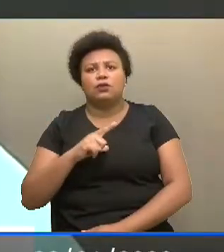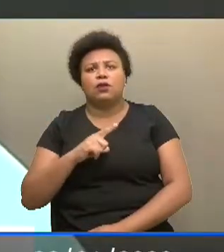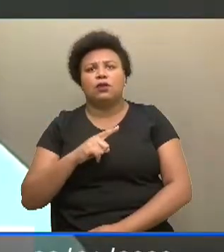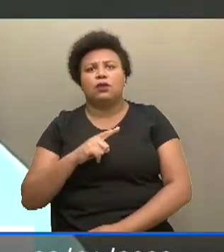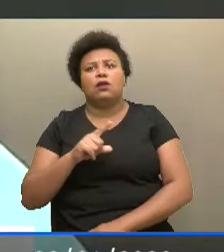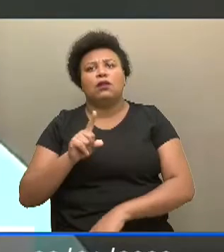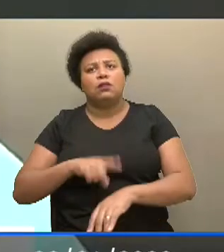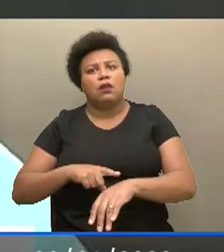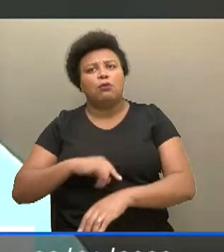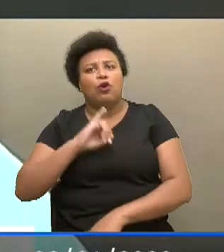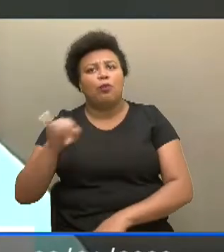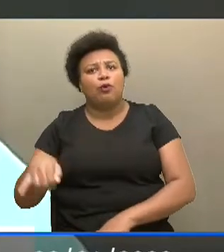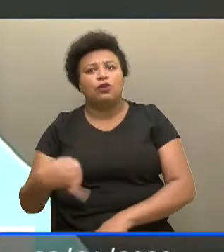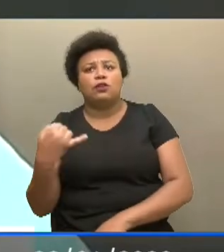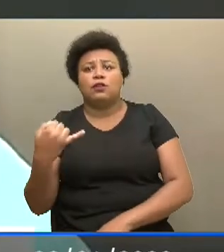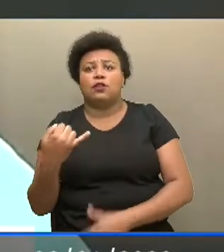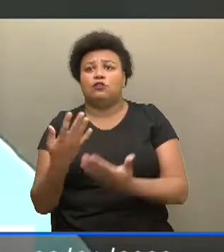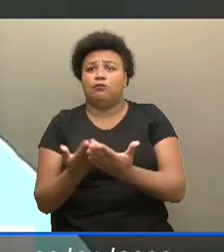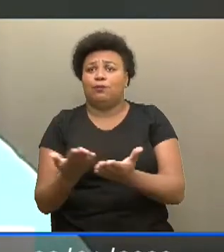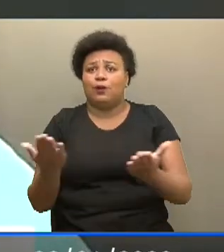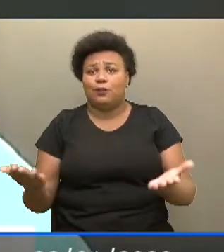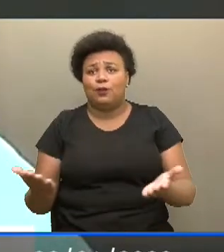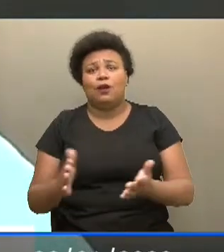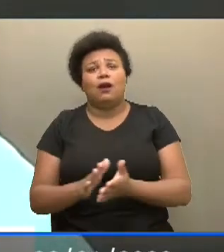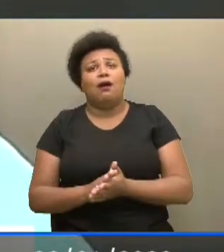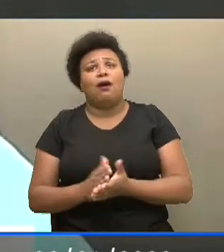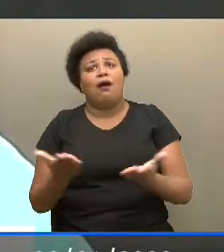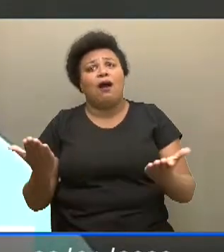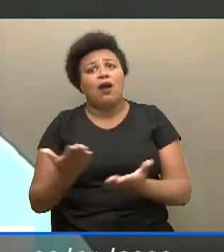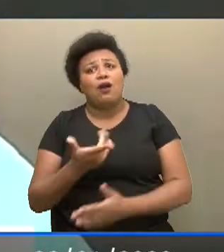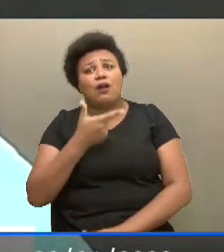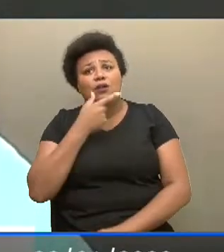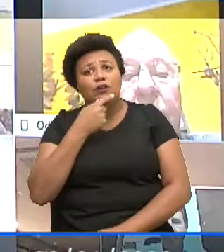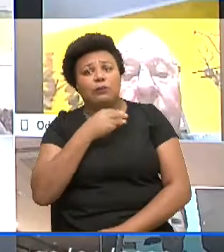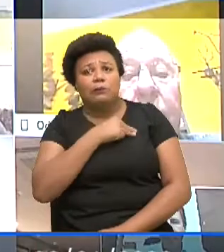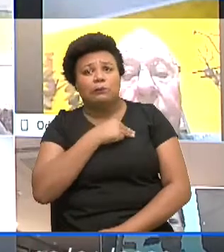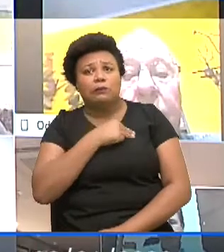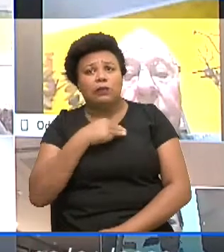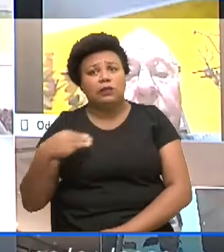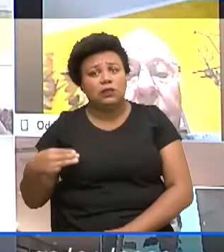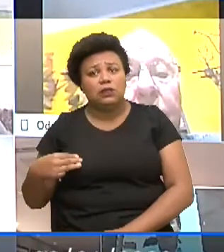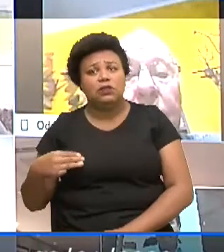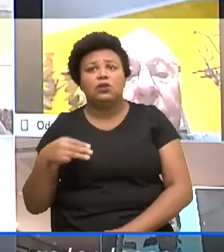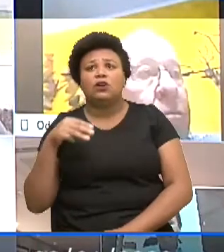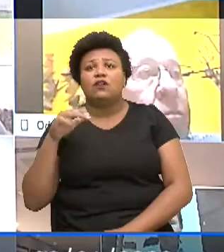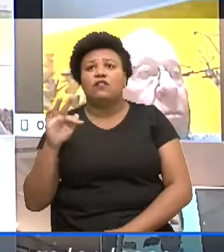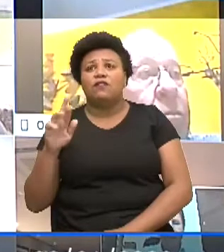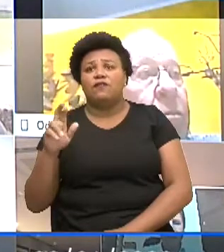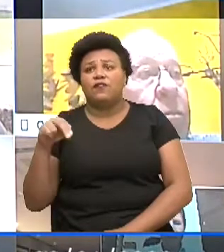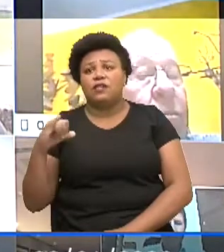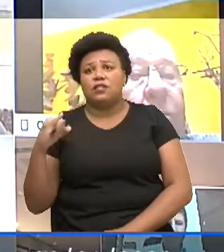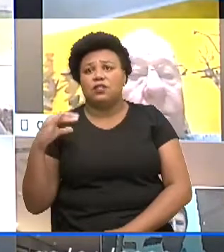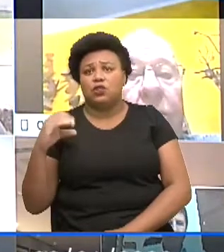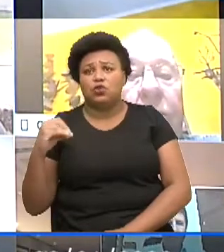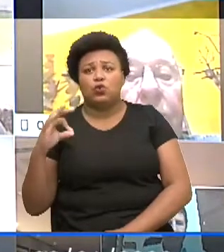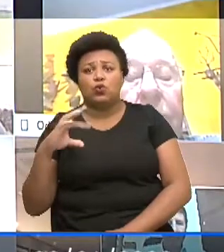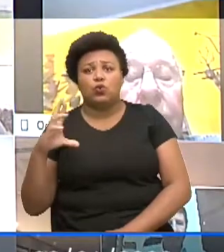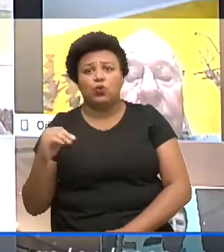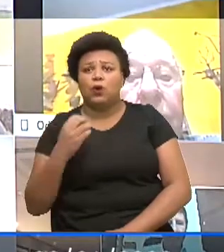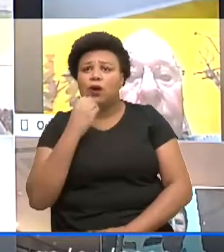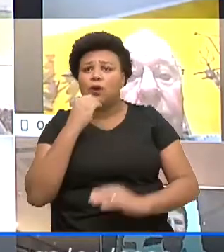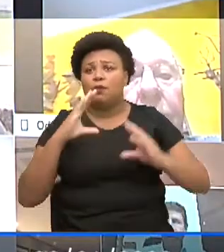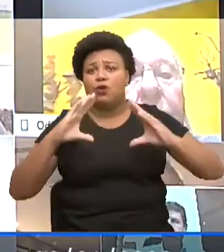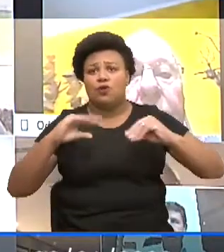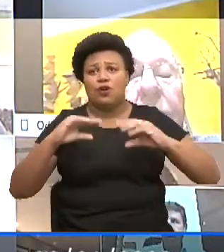de oportunidade a todos. Ministro Francisco Turra, com a palavra, então. Bem, boa noite a todos.